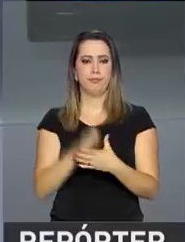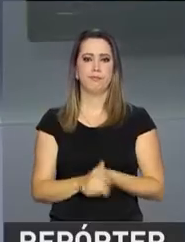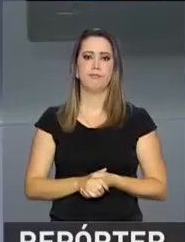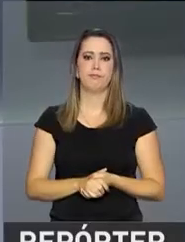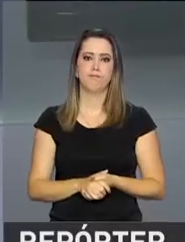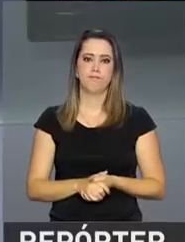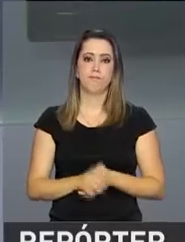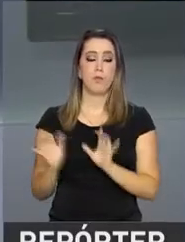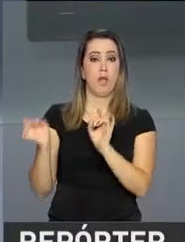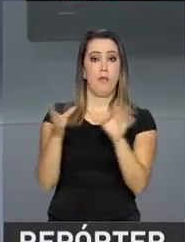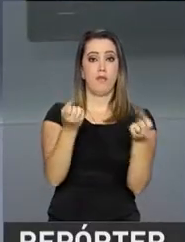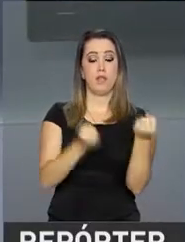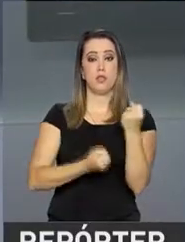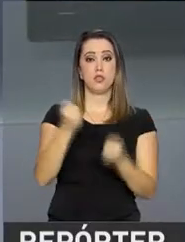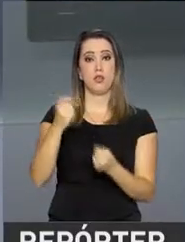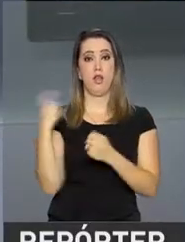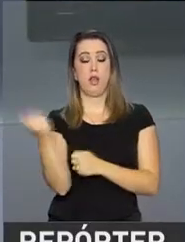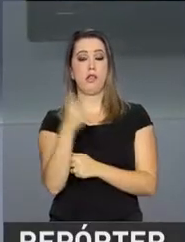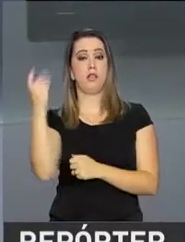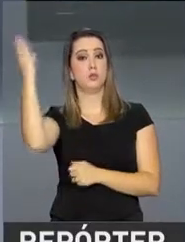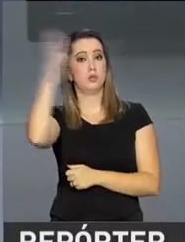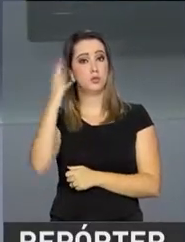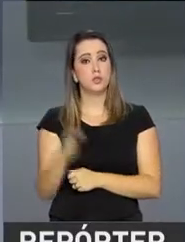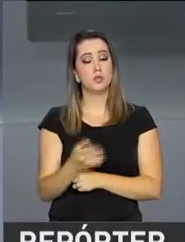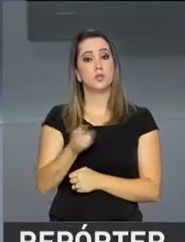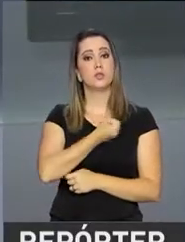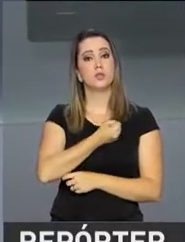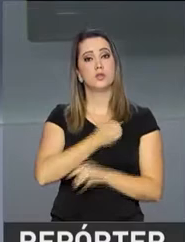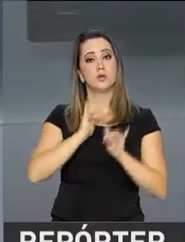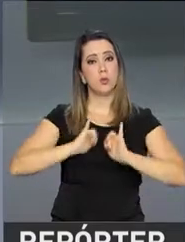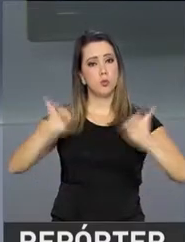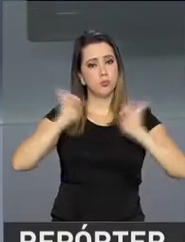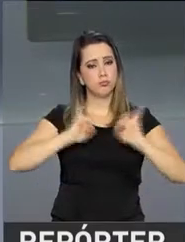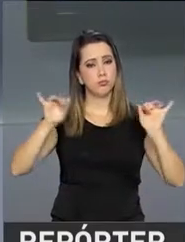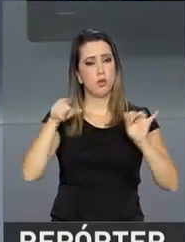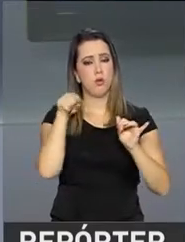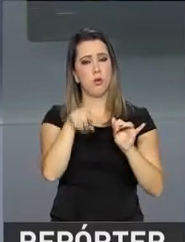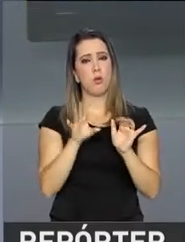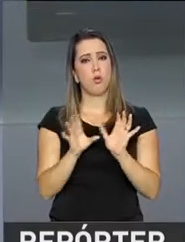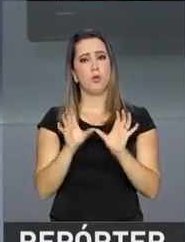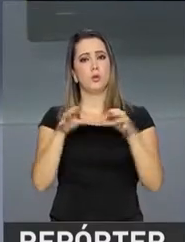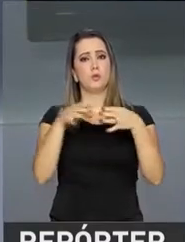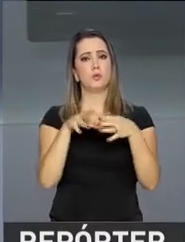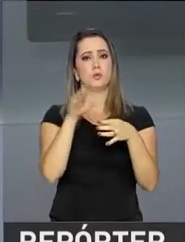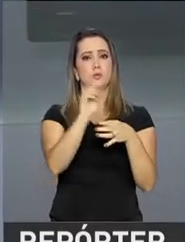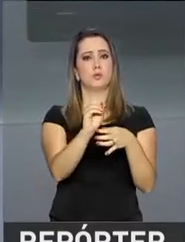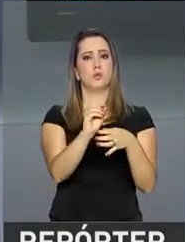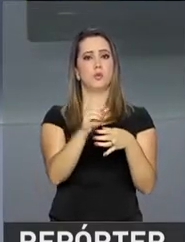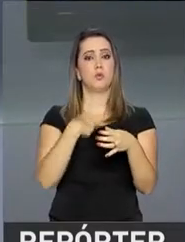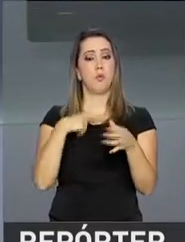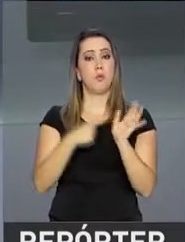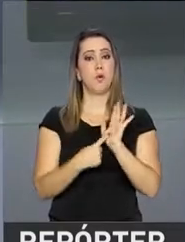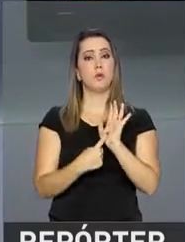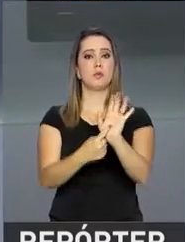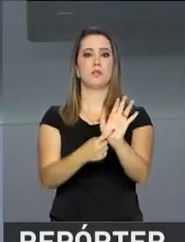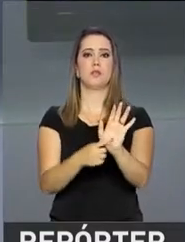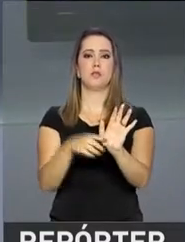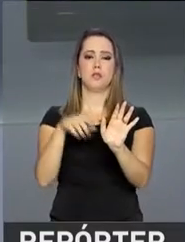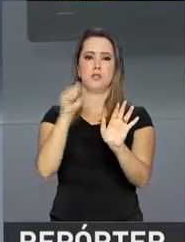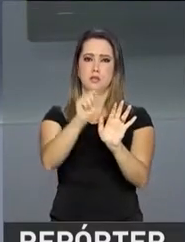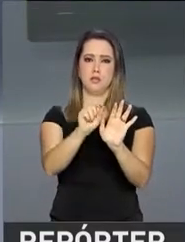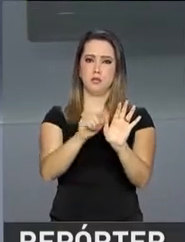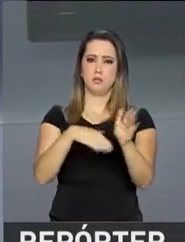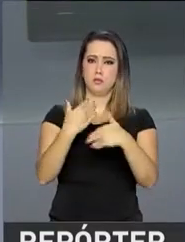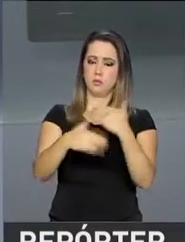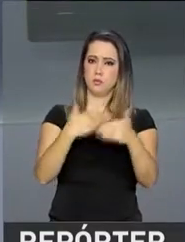venda de carros em alta no brasil dados da associação nacional de veículos automotores apontam que a produção de